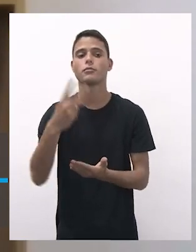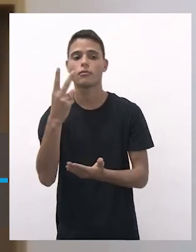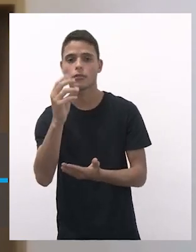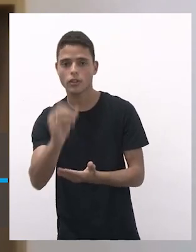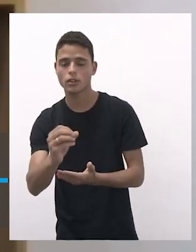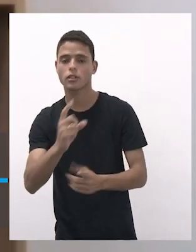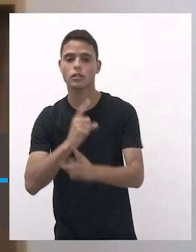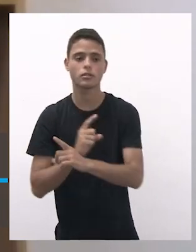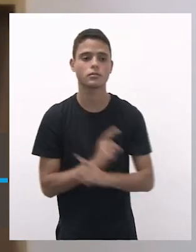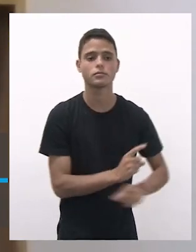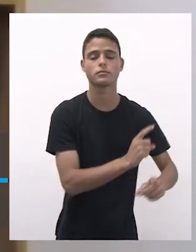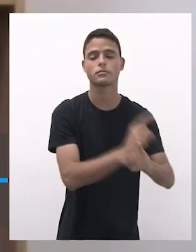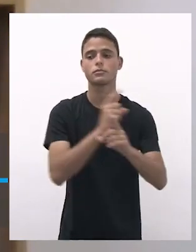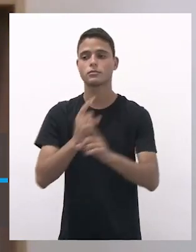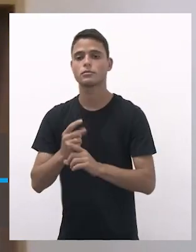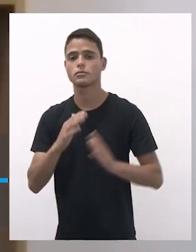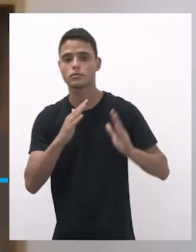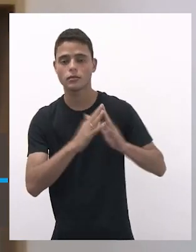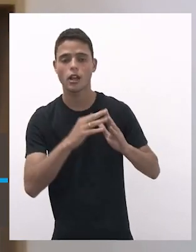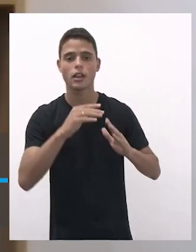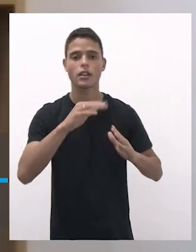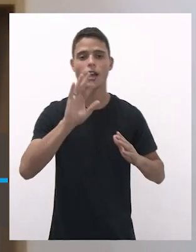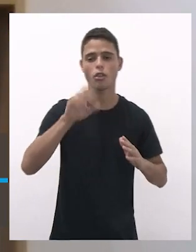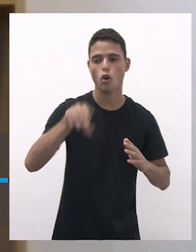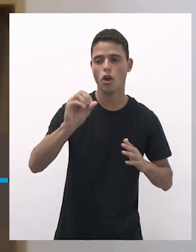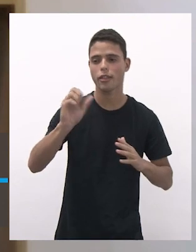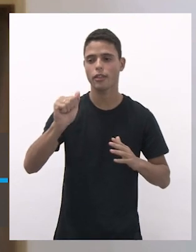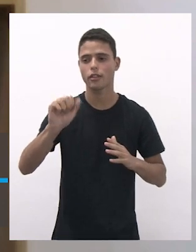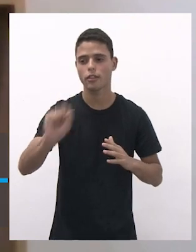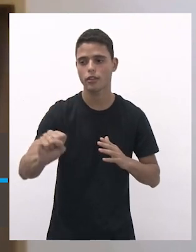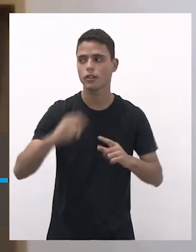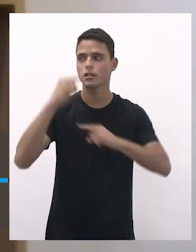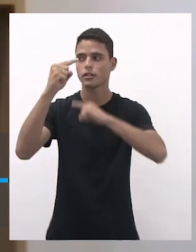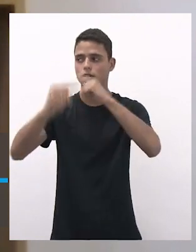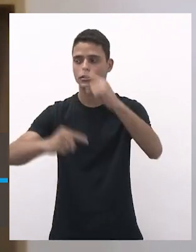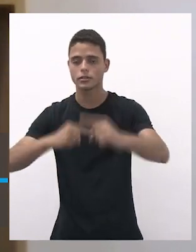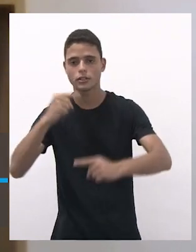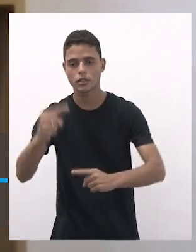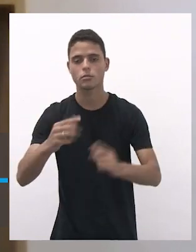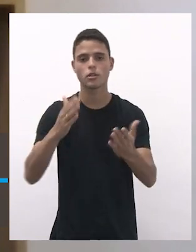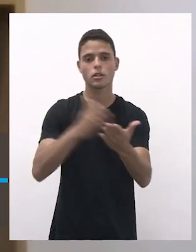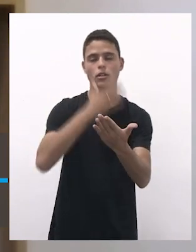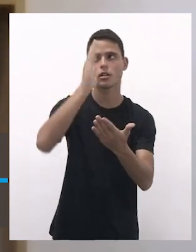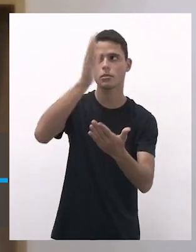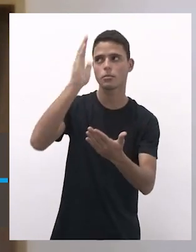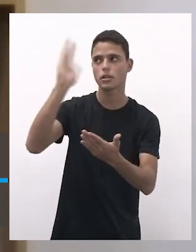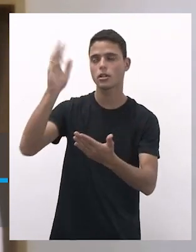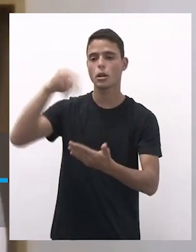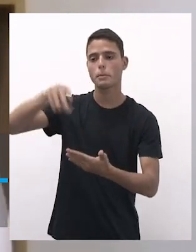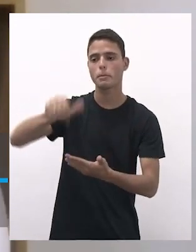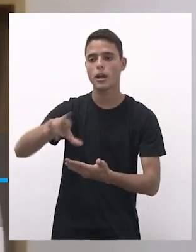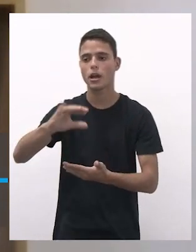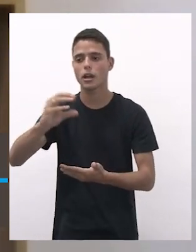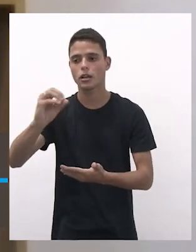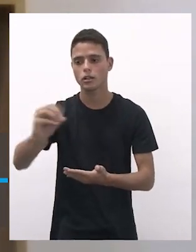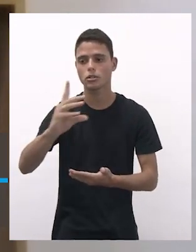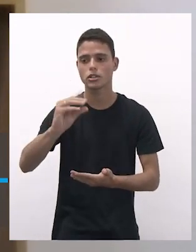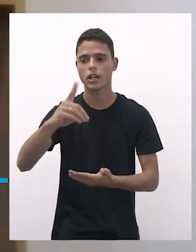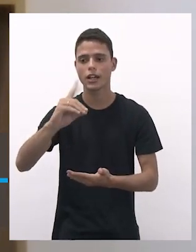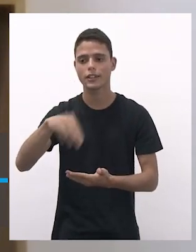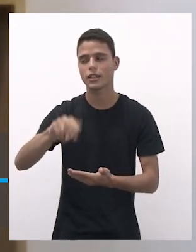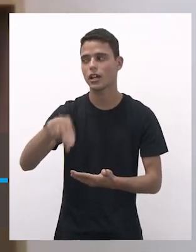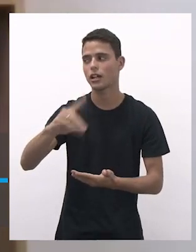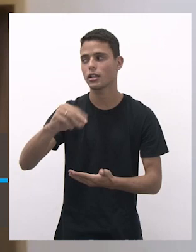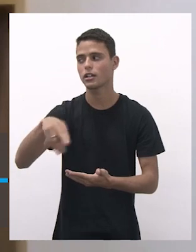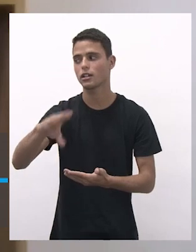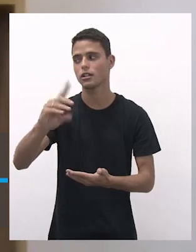na Casa das Rosas, e depois passamos à Biblioteca Mário de Andrade, em função do crescimento do público.